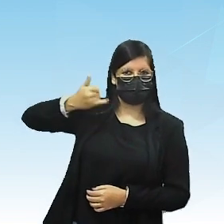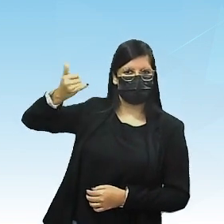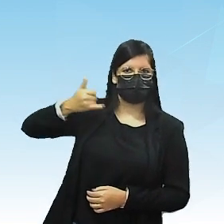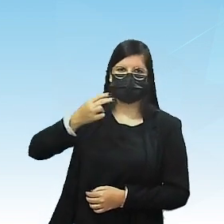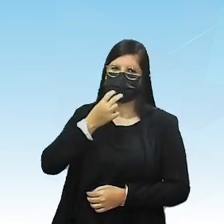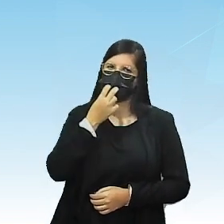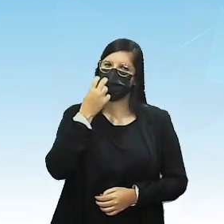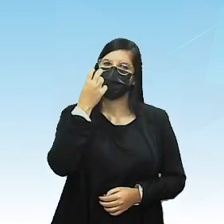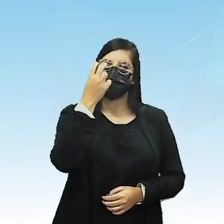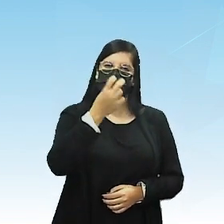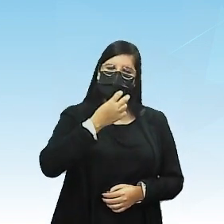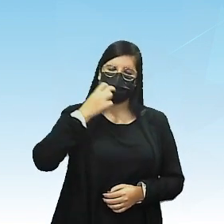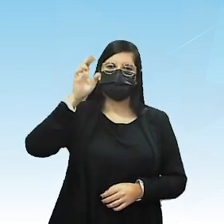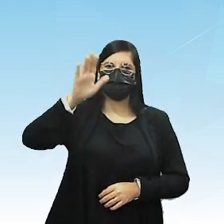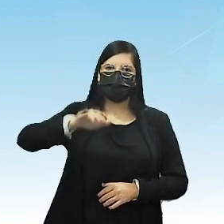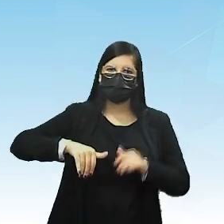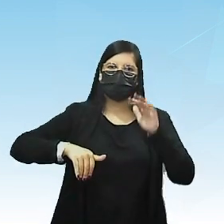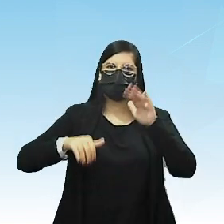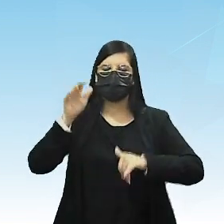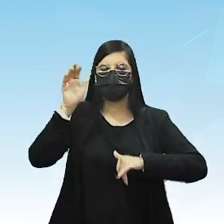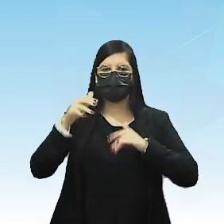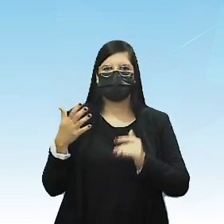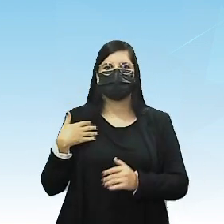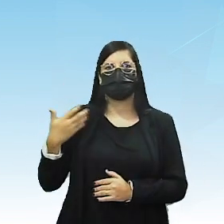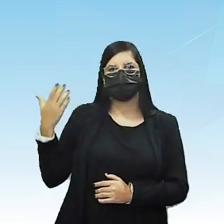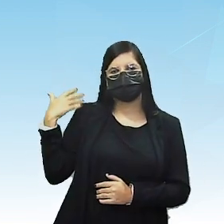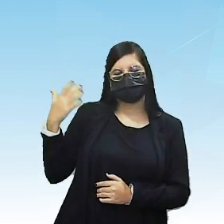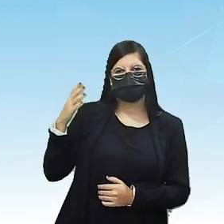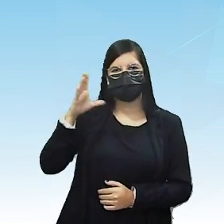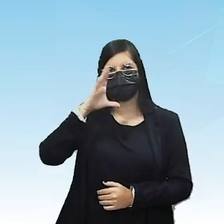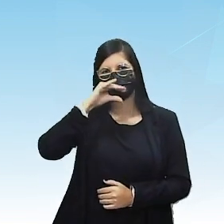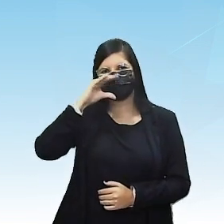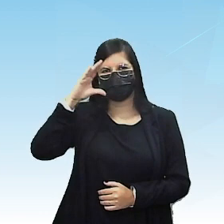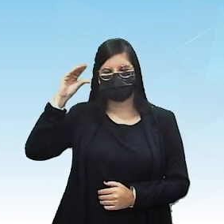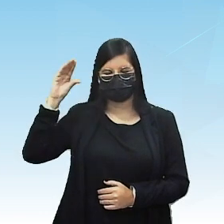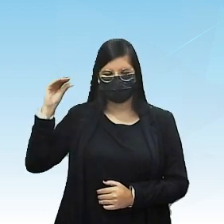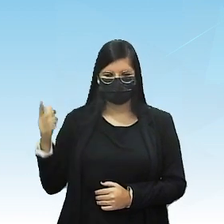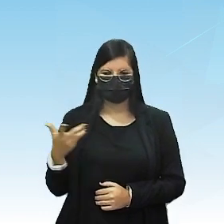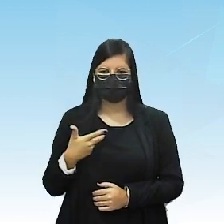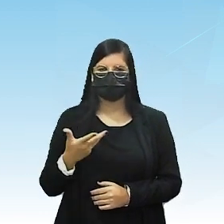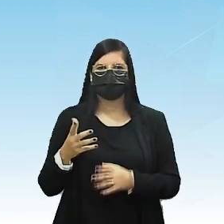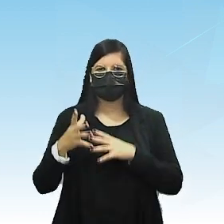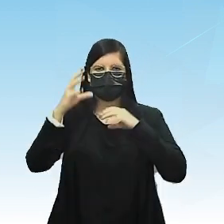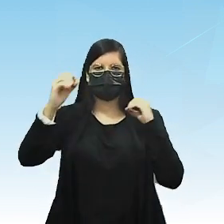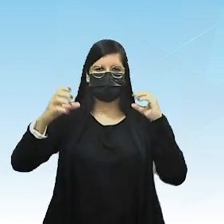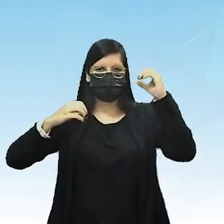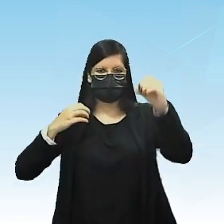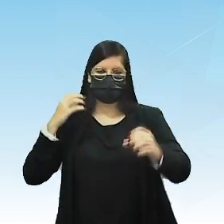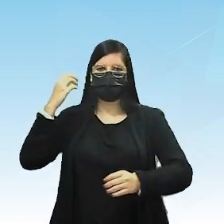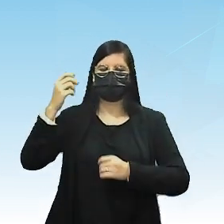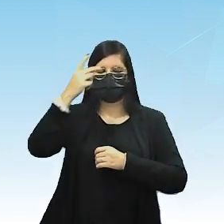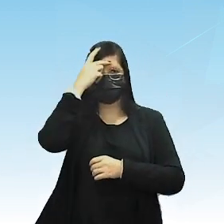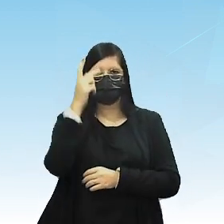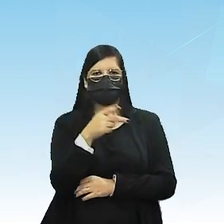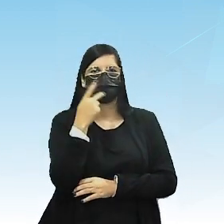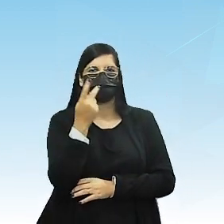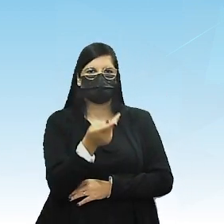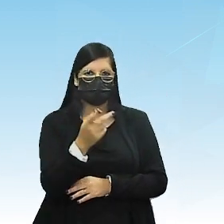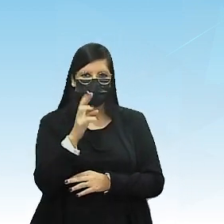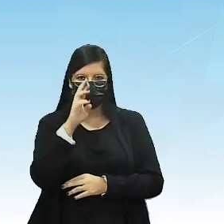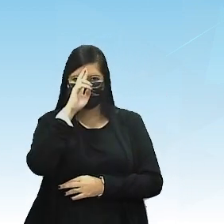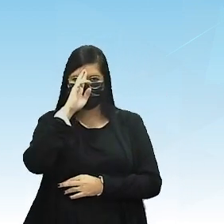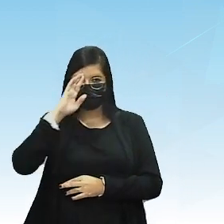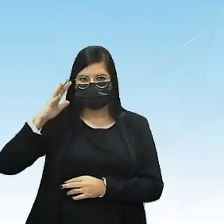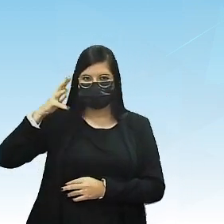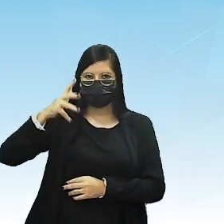enfim, né? Na minha adolescência já tinha uma boate aqui, né, que as pessoas diziam assim, de meia-noite